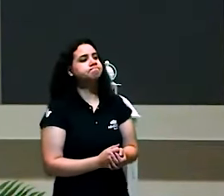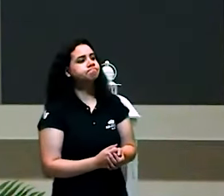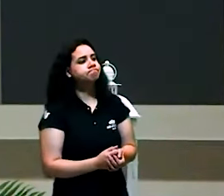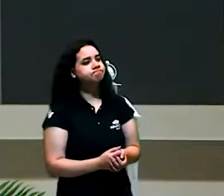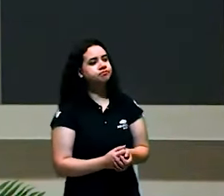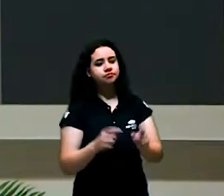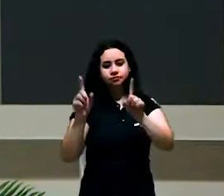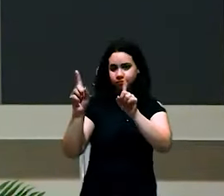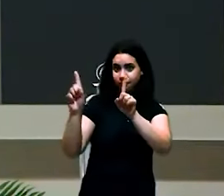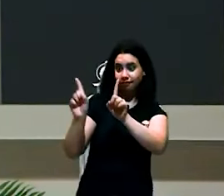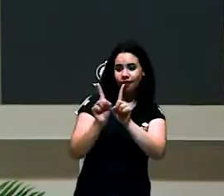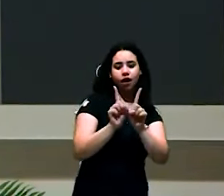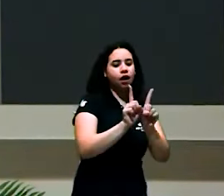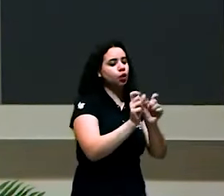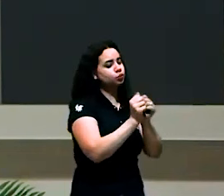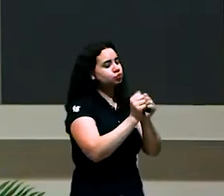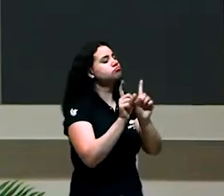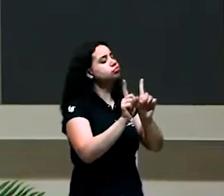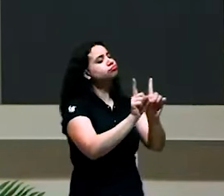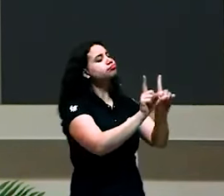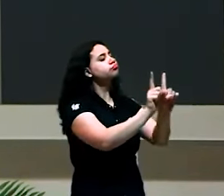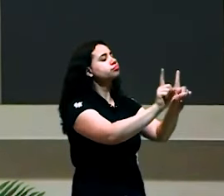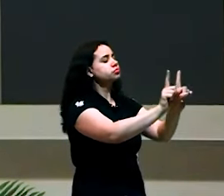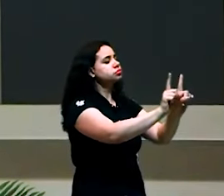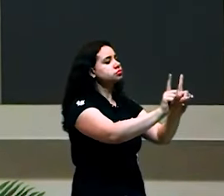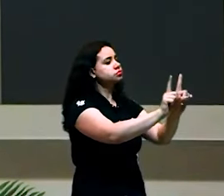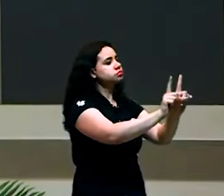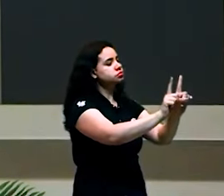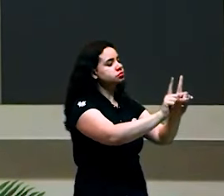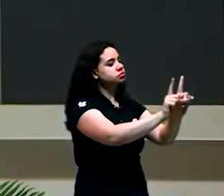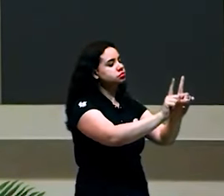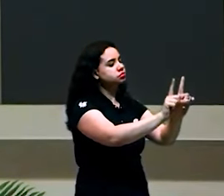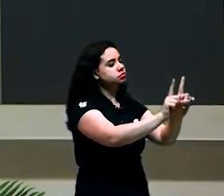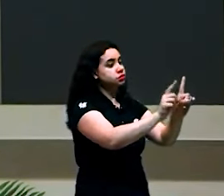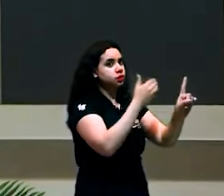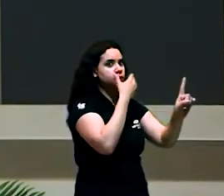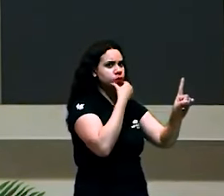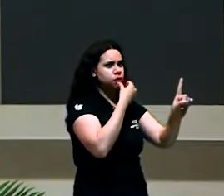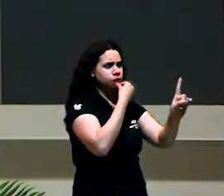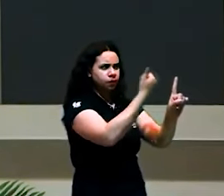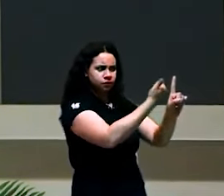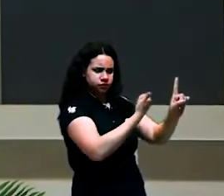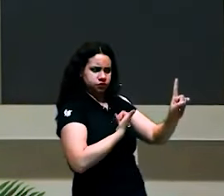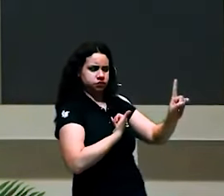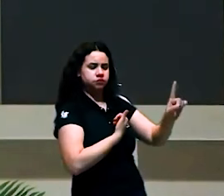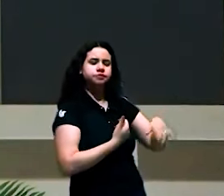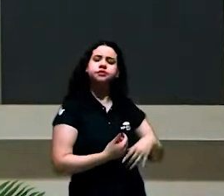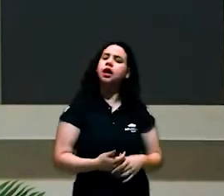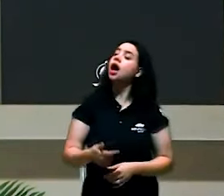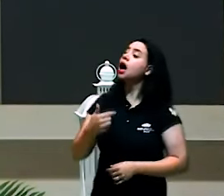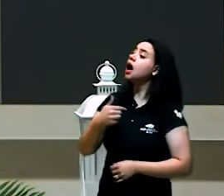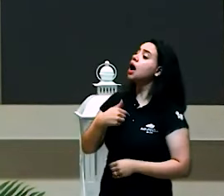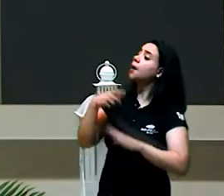disse, quando estou entrando, ele me disse, eu fiquei dando uma profecia para tua esposa, e eu disse, como é que o Senhor, ele disse, eu fiquei dando